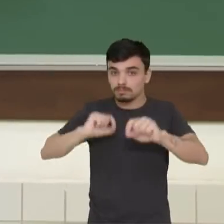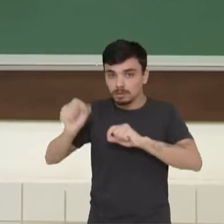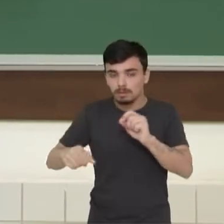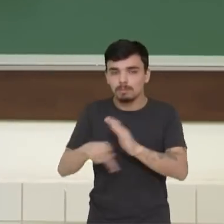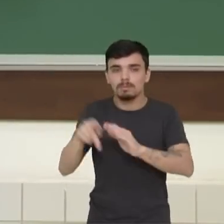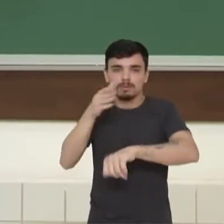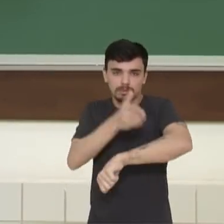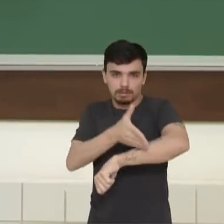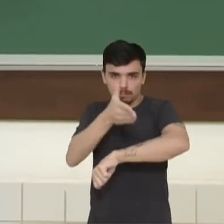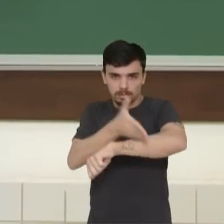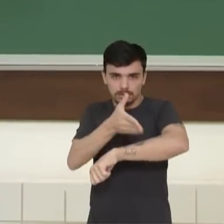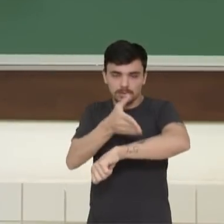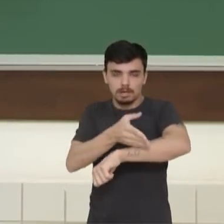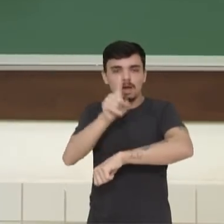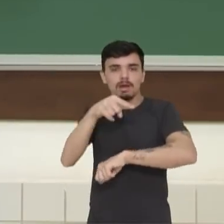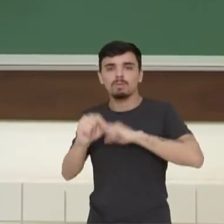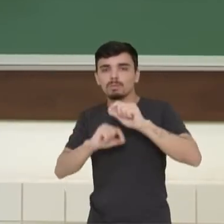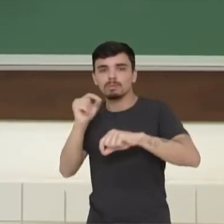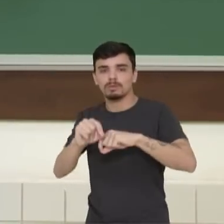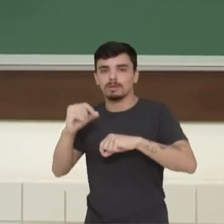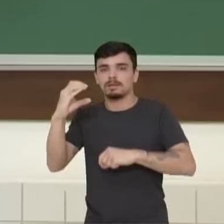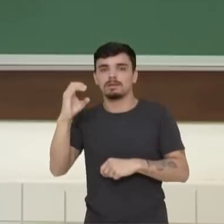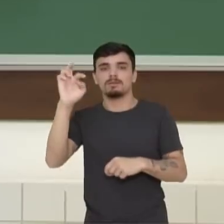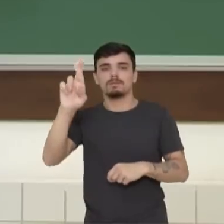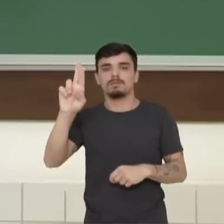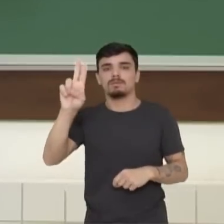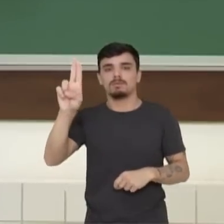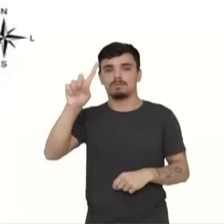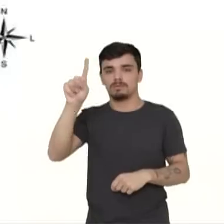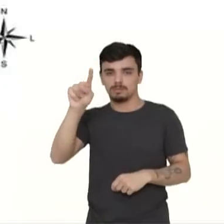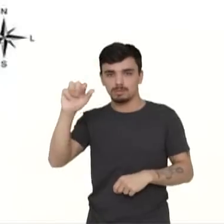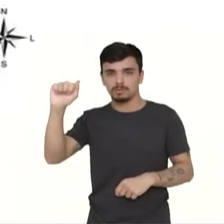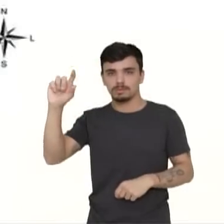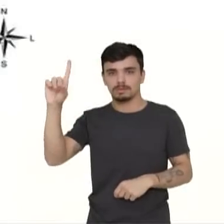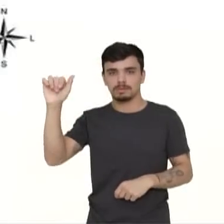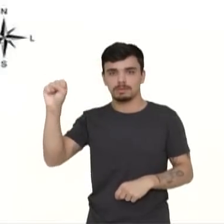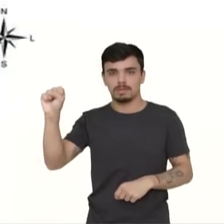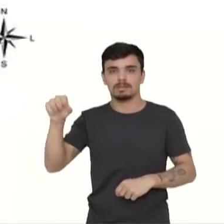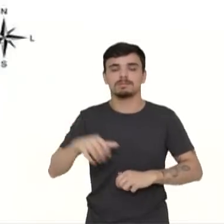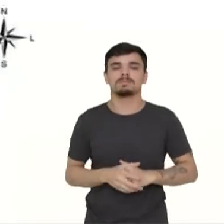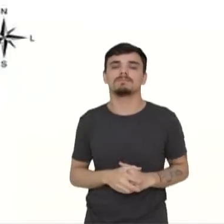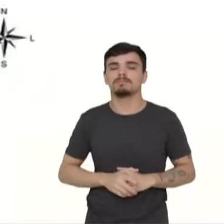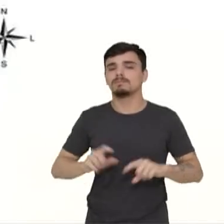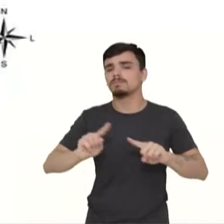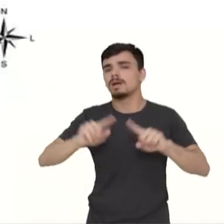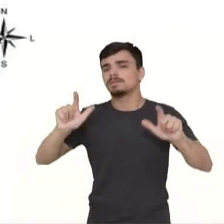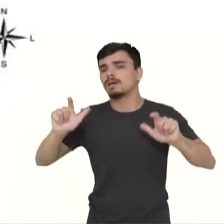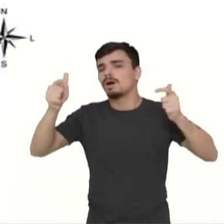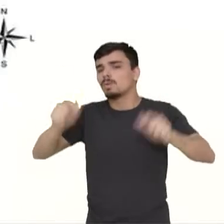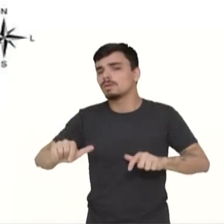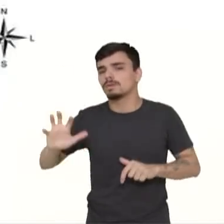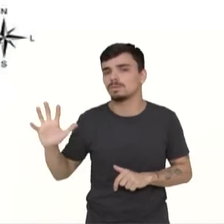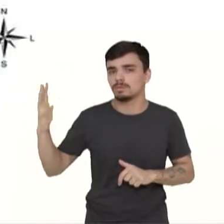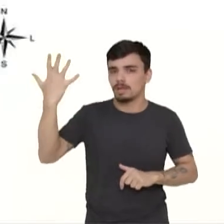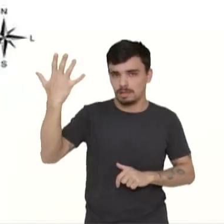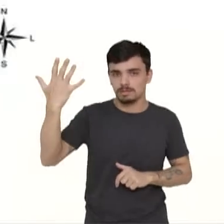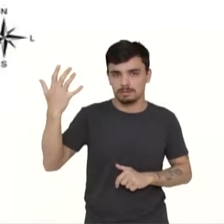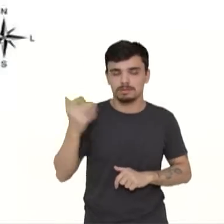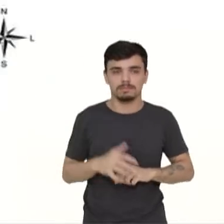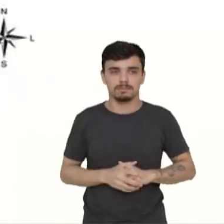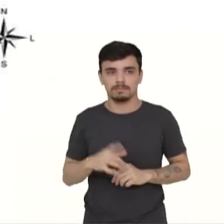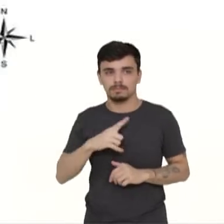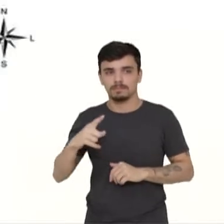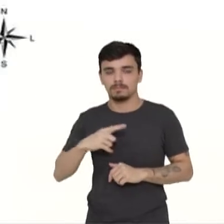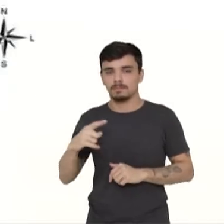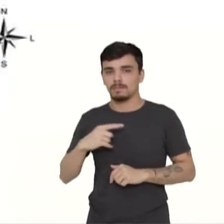da Idade Média, que são as cruzadas. Onde ocorrem as cruzadas? Aqui temos duas